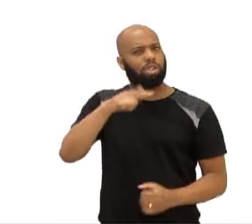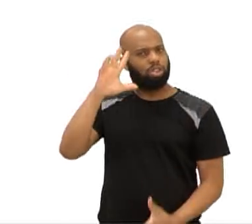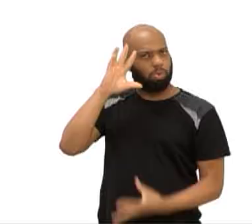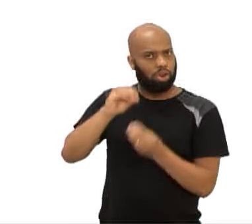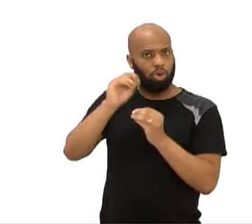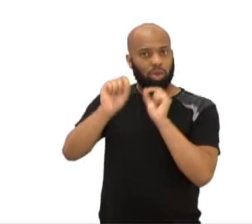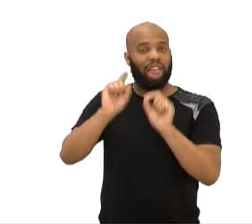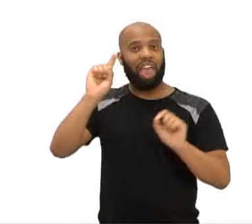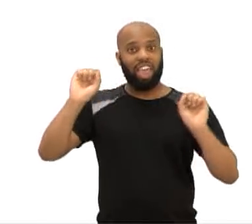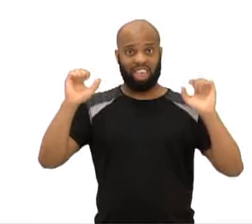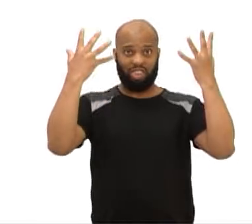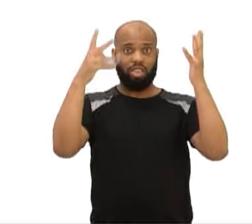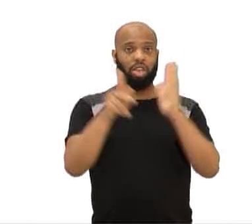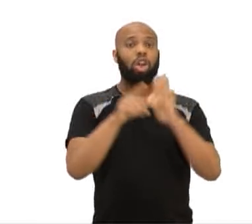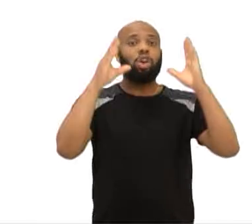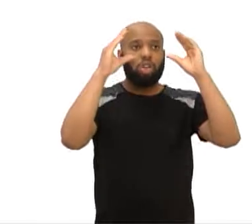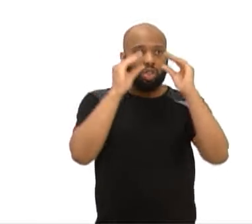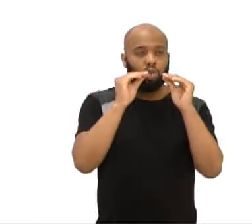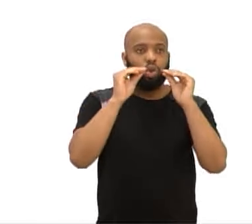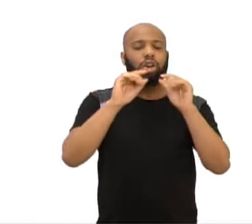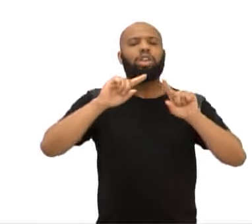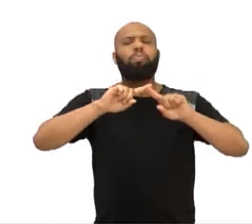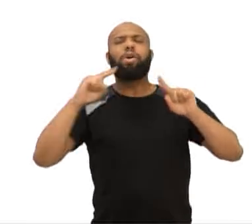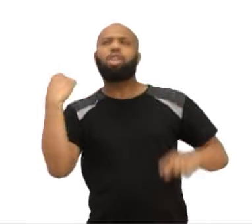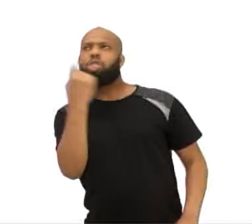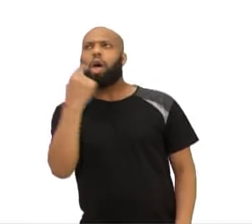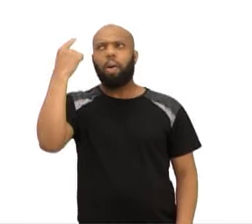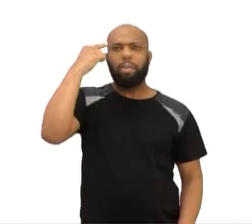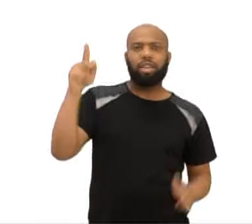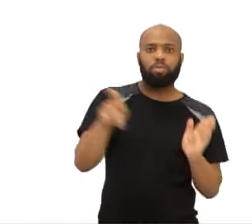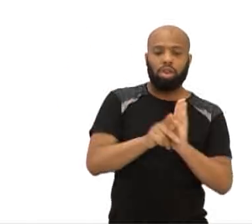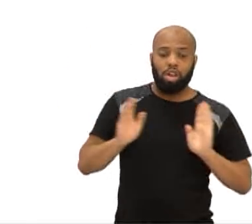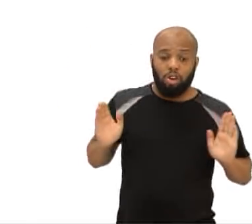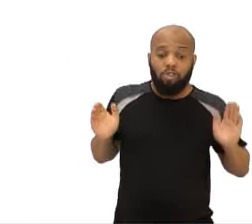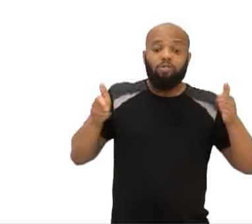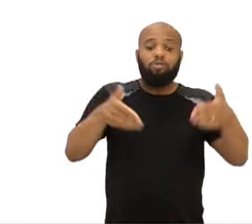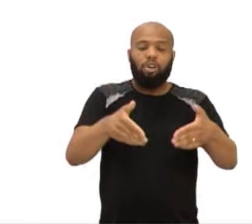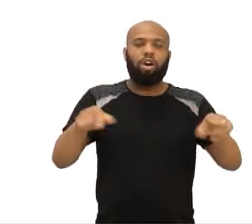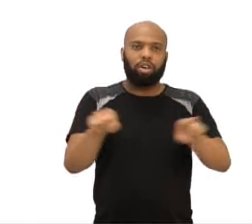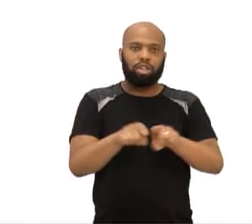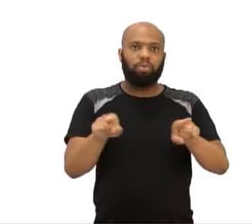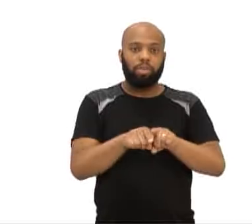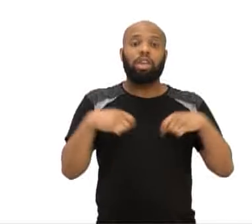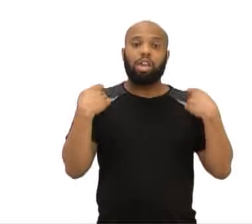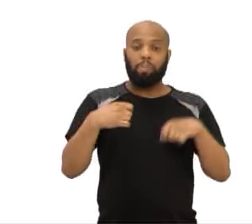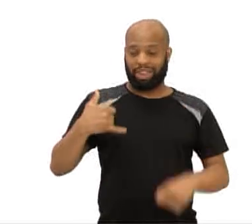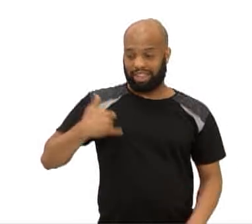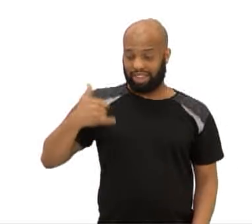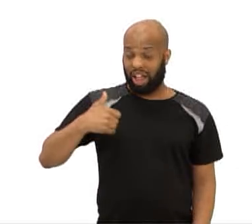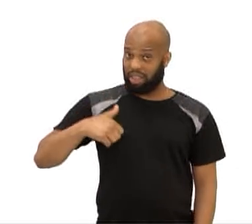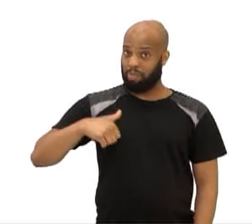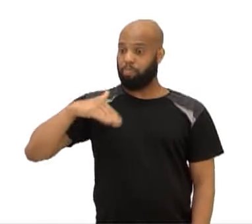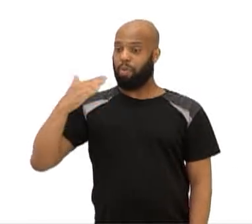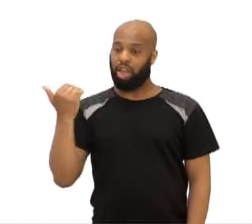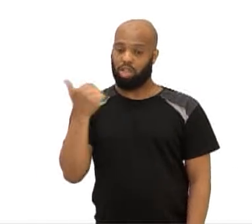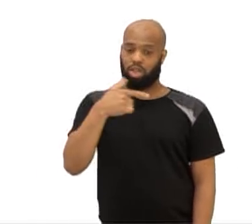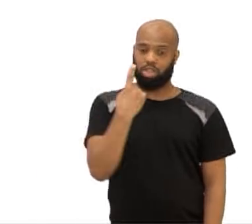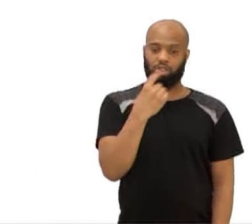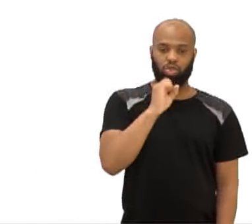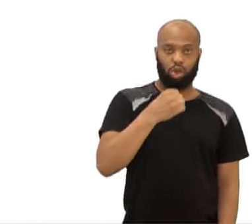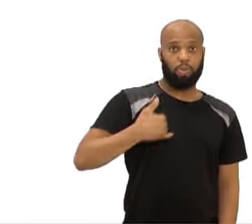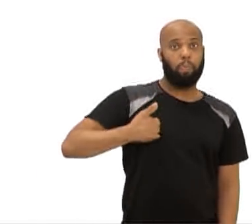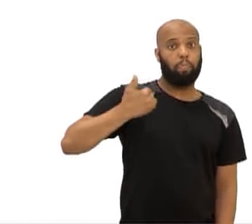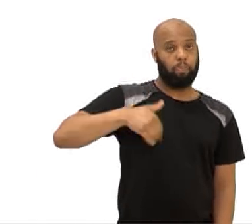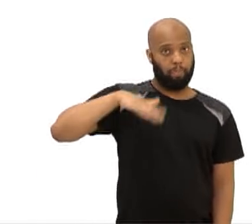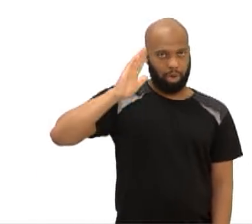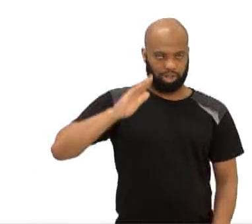trata de um evento noturno, fato que nos leva a pensar no público-alvo maior de 18 anos.